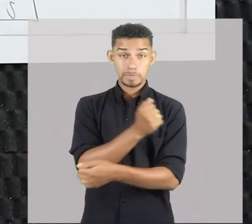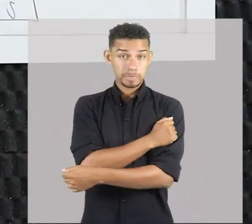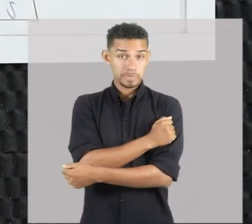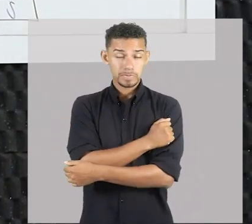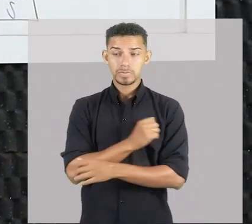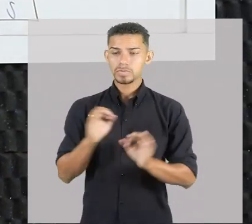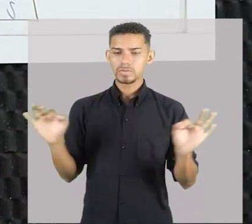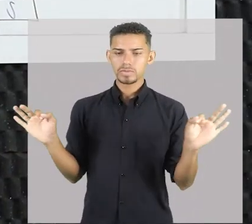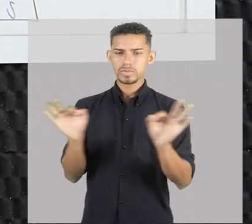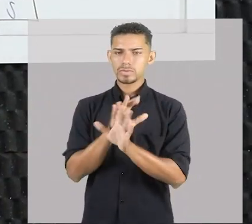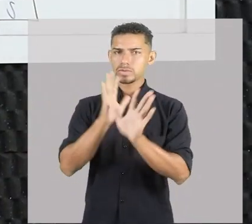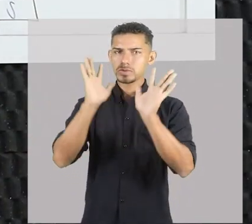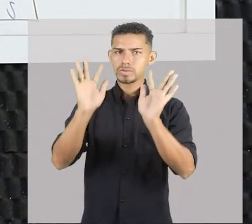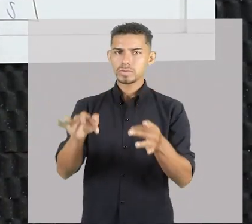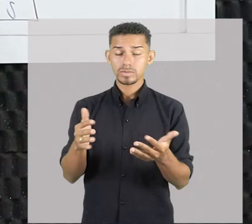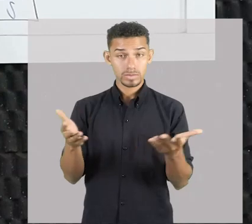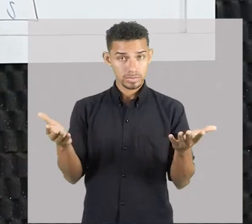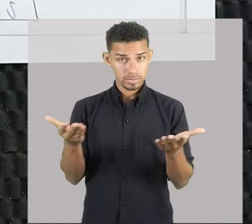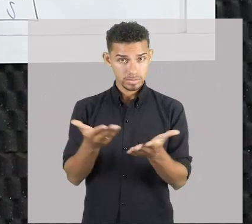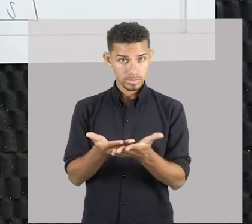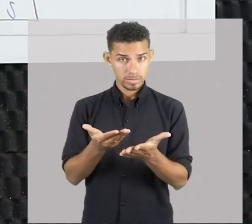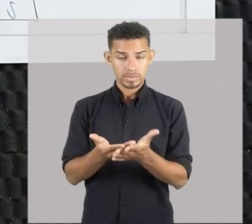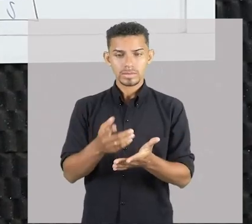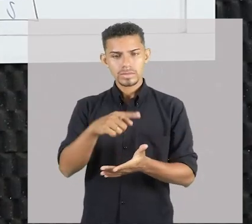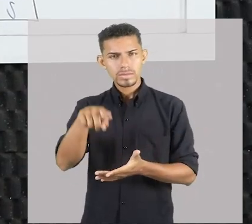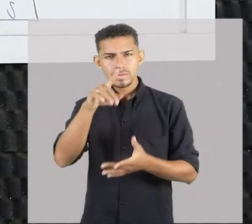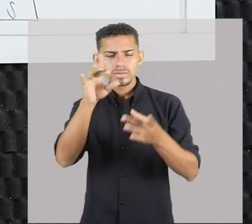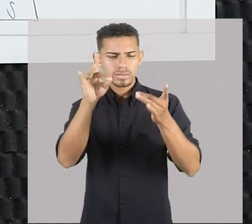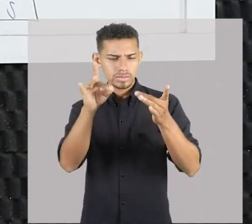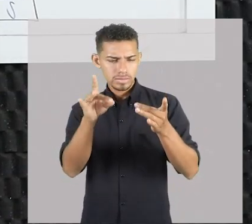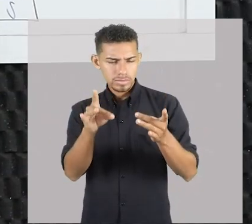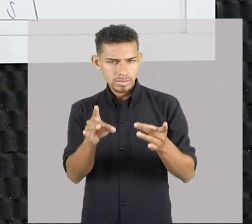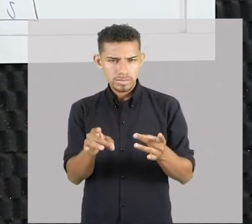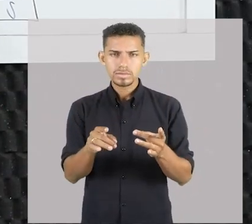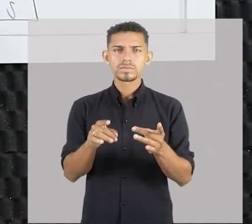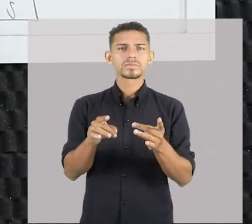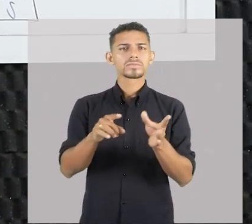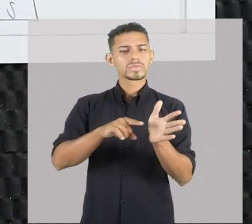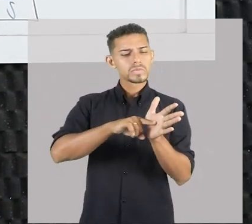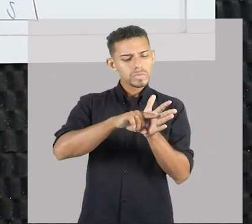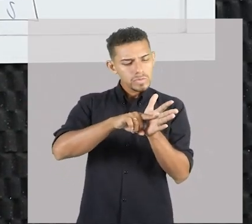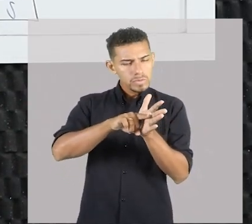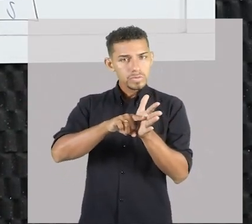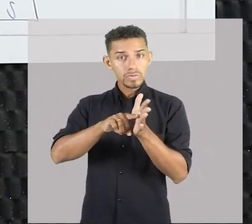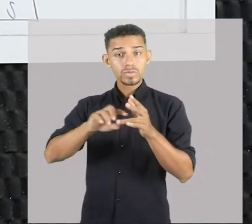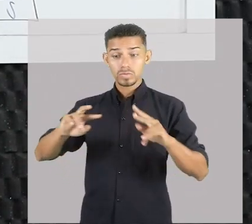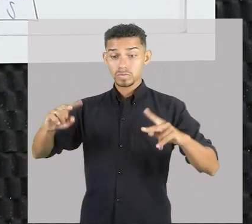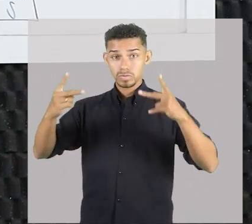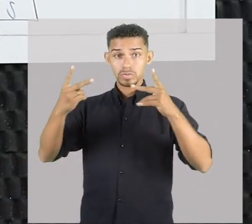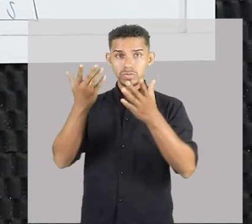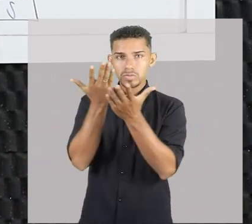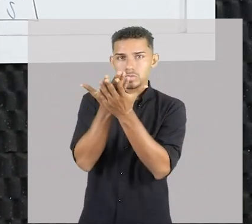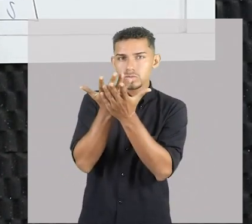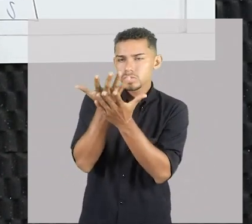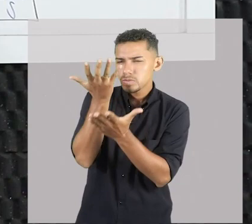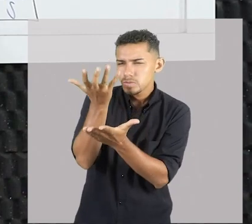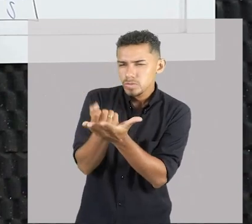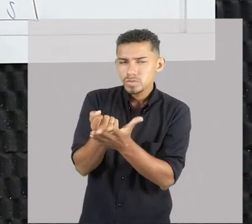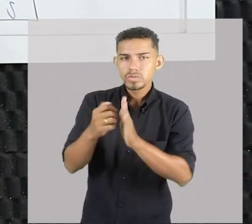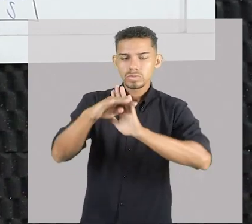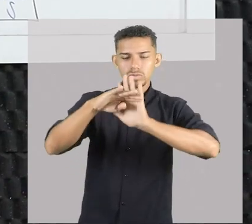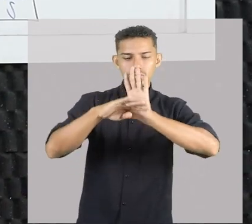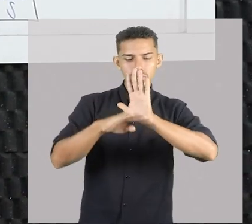por aqui. Para você ter mais detalhes, eu peço que vocês acessem o plano de estudo, que lá você